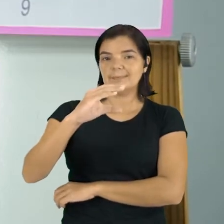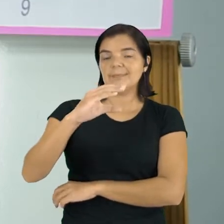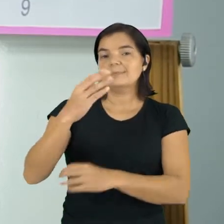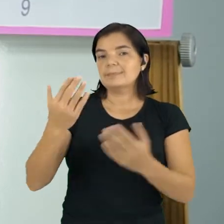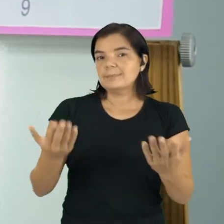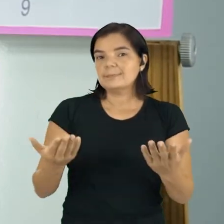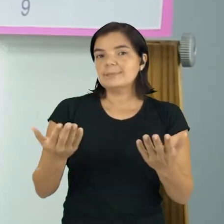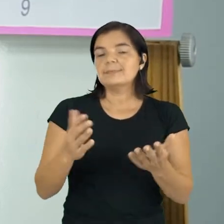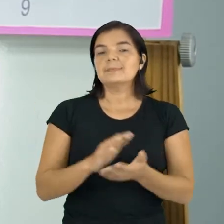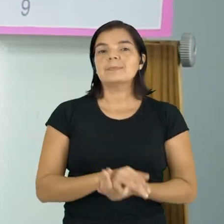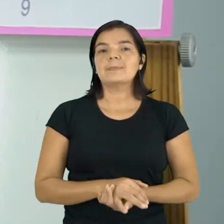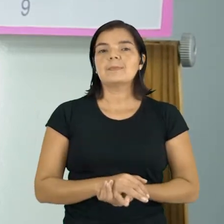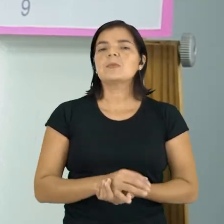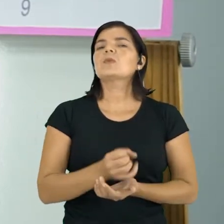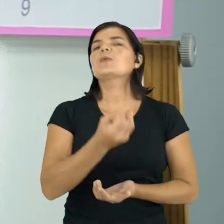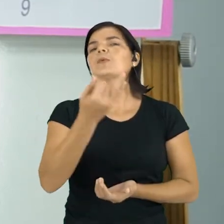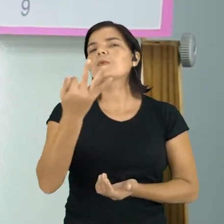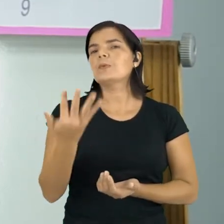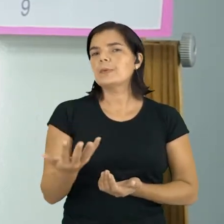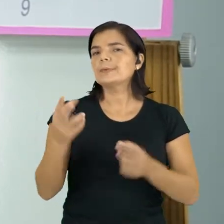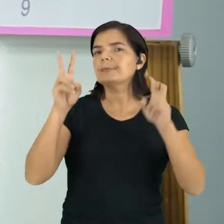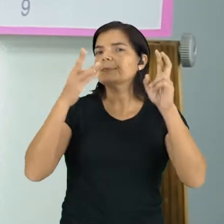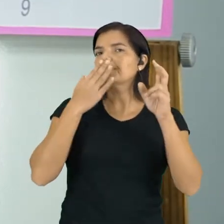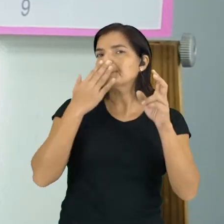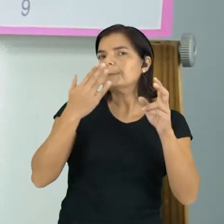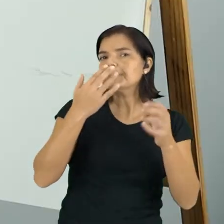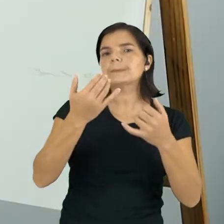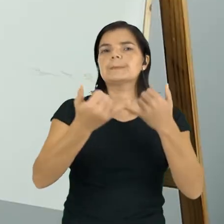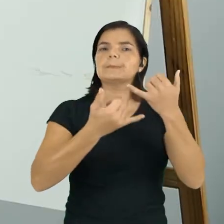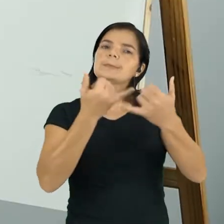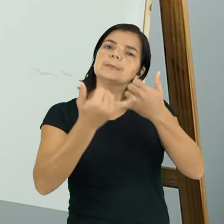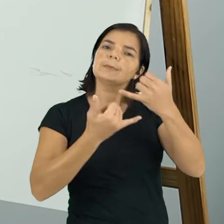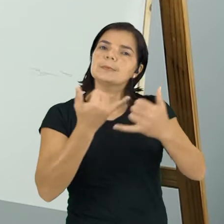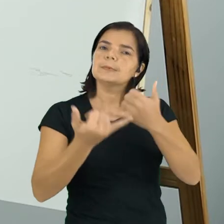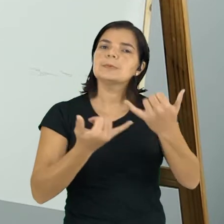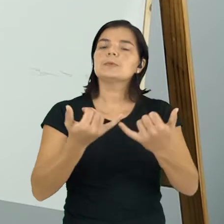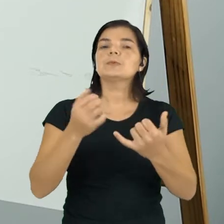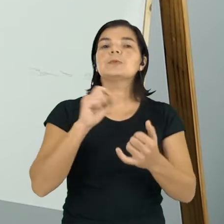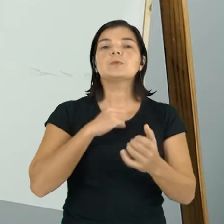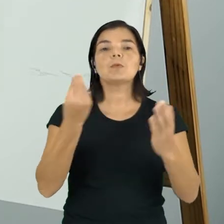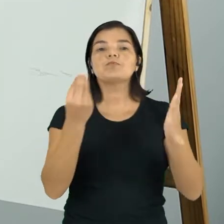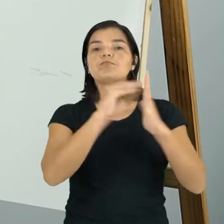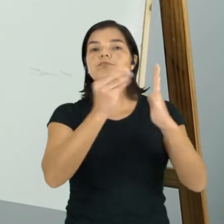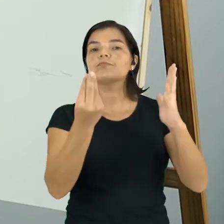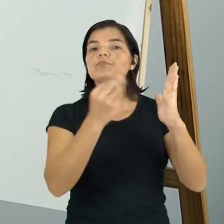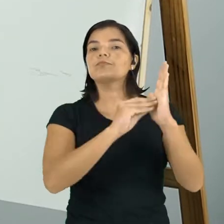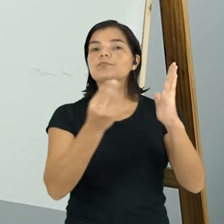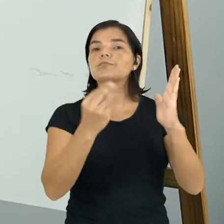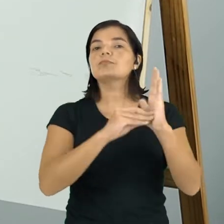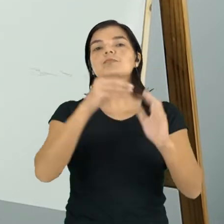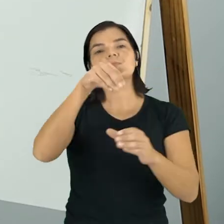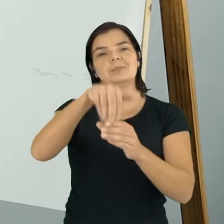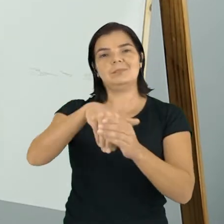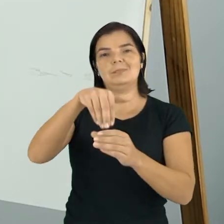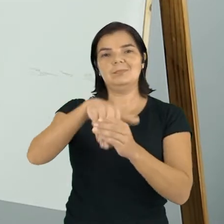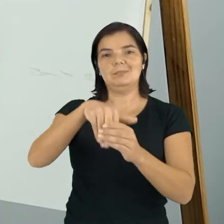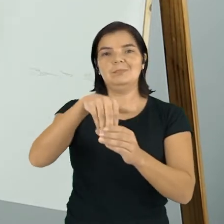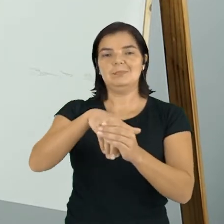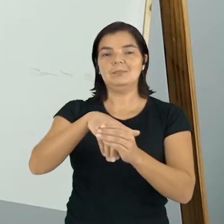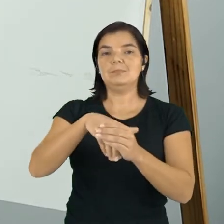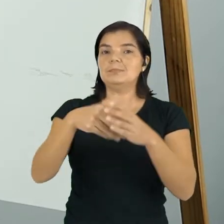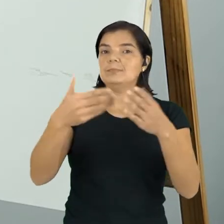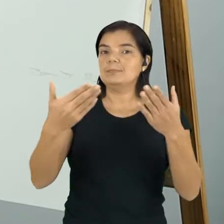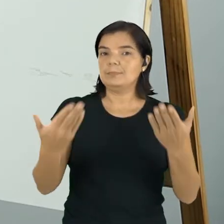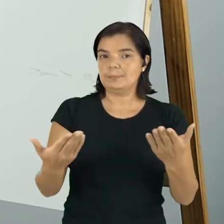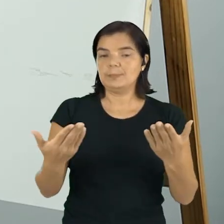né? E aí, quais foram os tipos de brinquedos que foram colocados em votação?